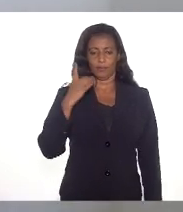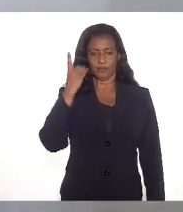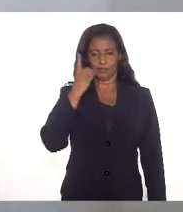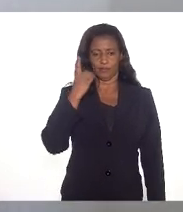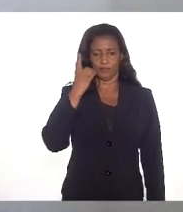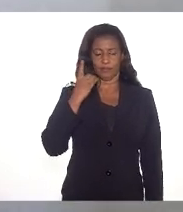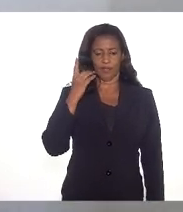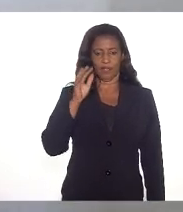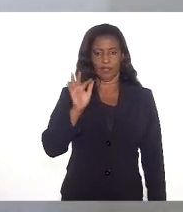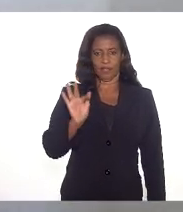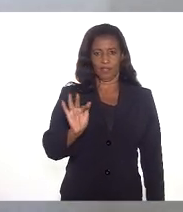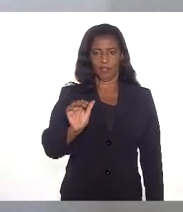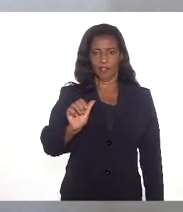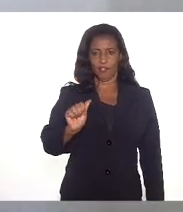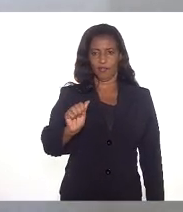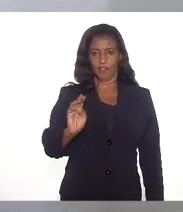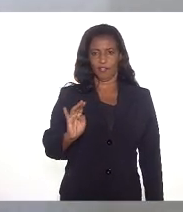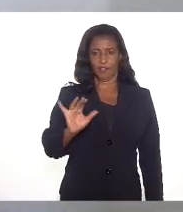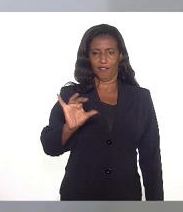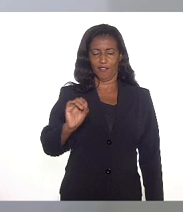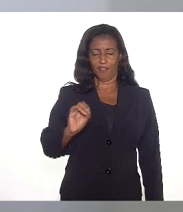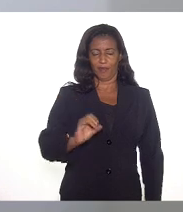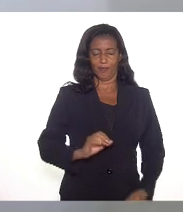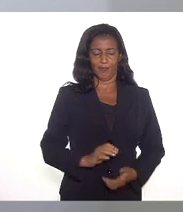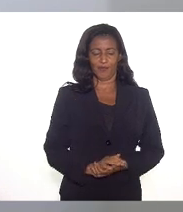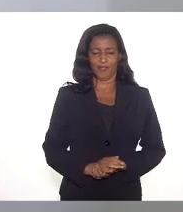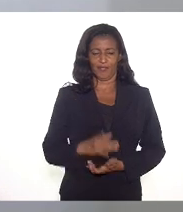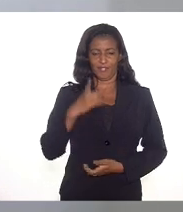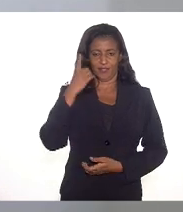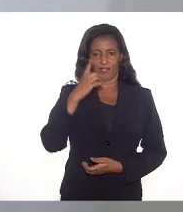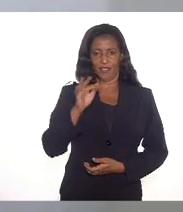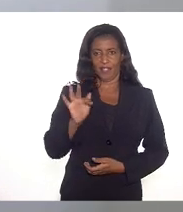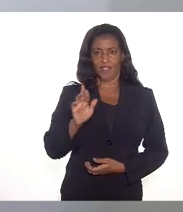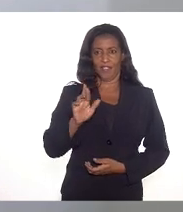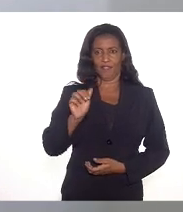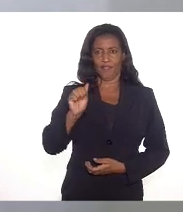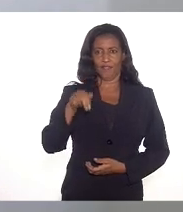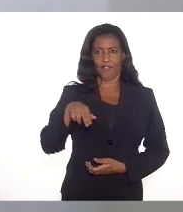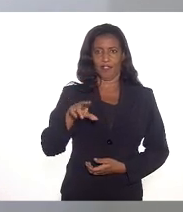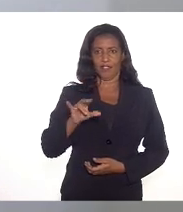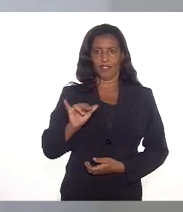Deputado Fábio Silva. Deputada Franciane Mota.